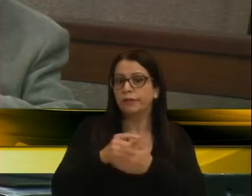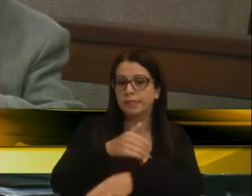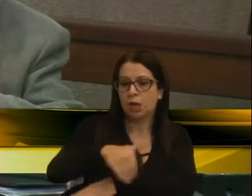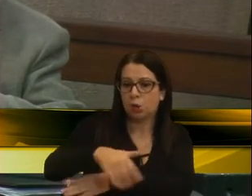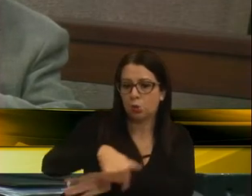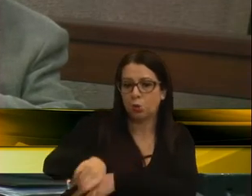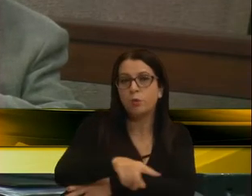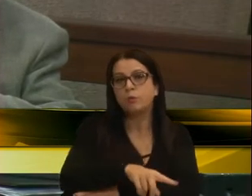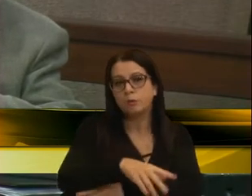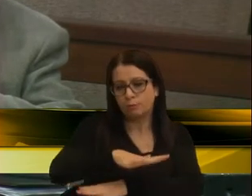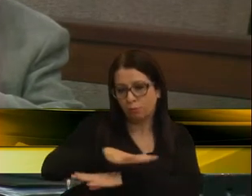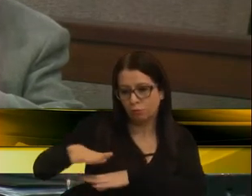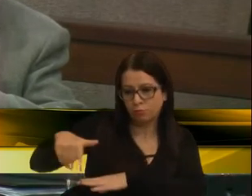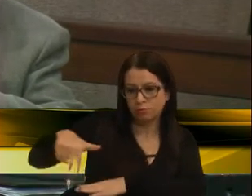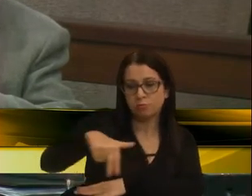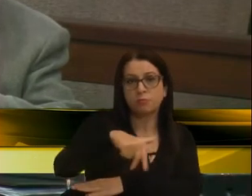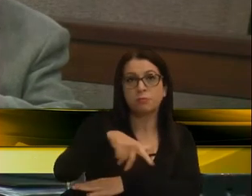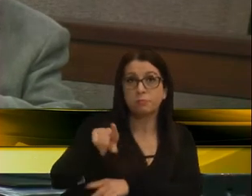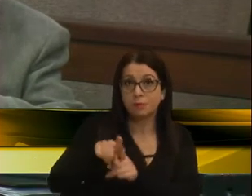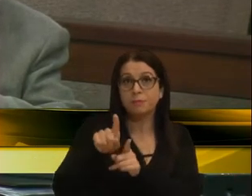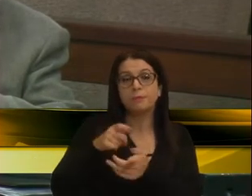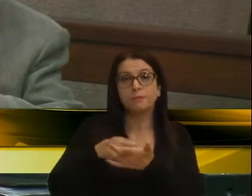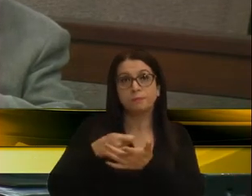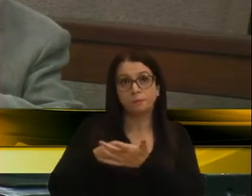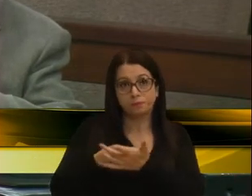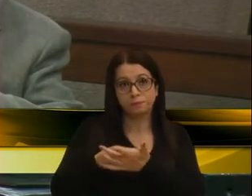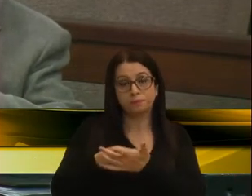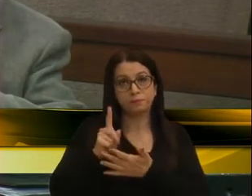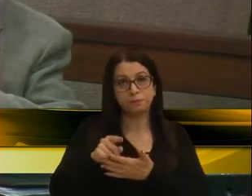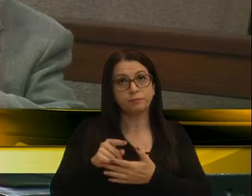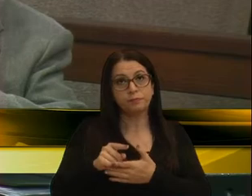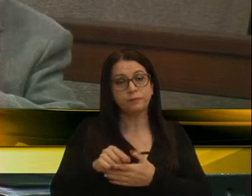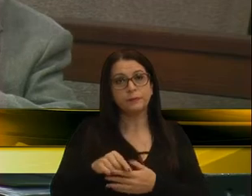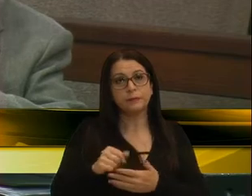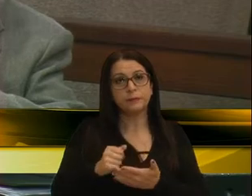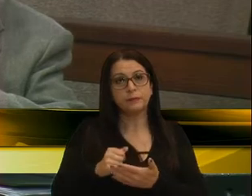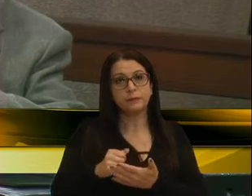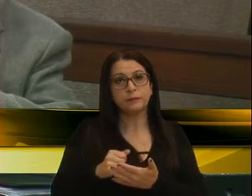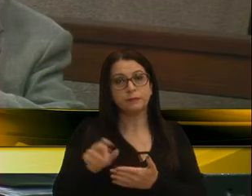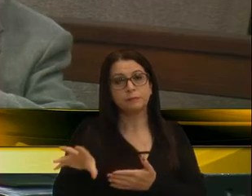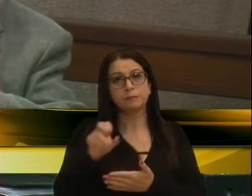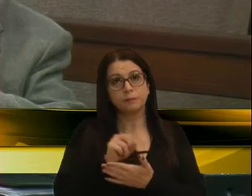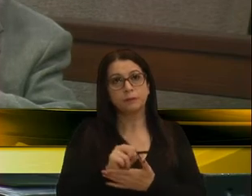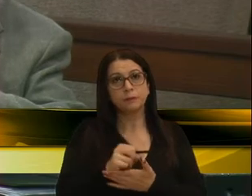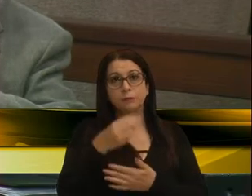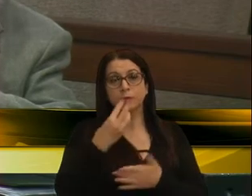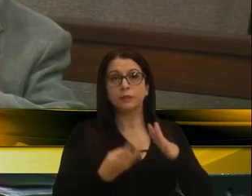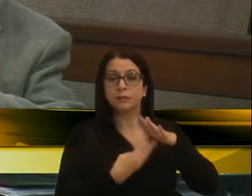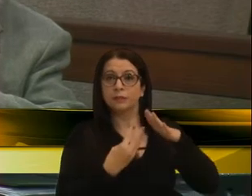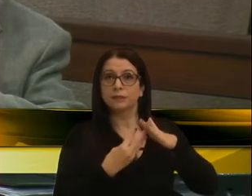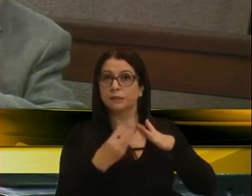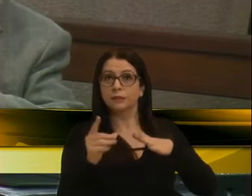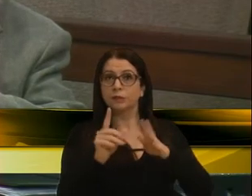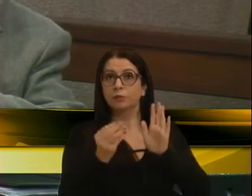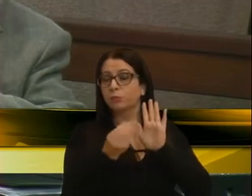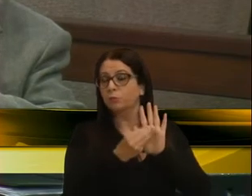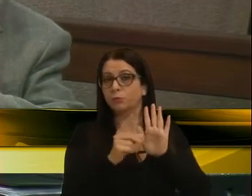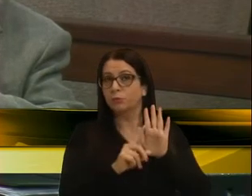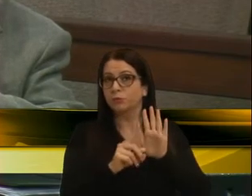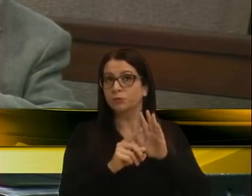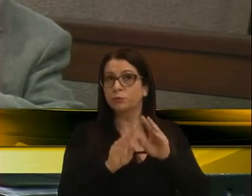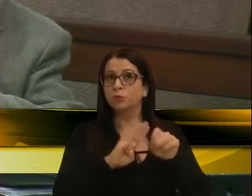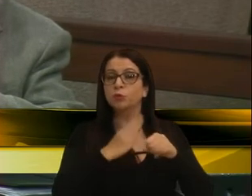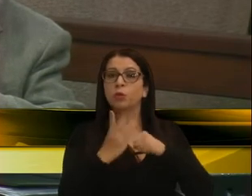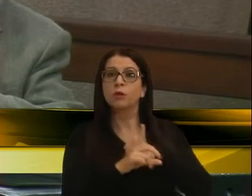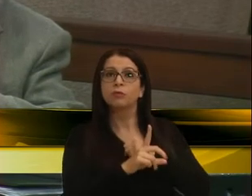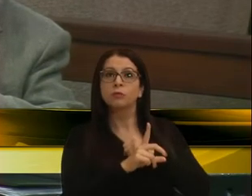é obrigatório quando é adquirido por terceiro. Não está previsto no